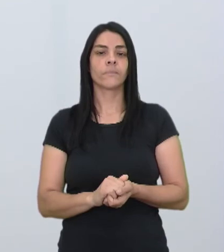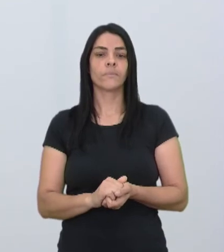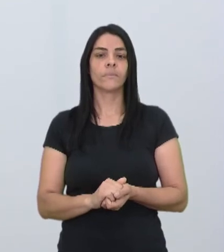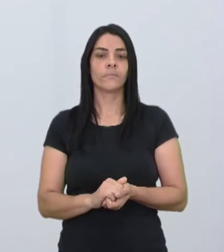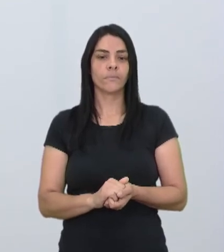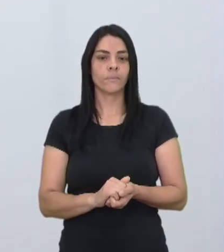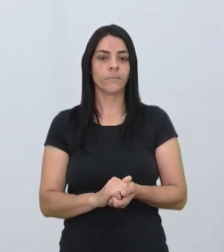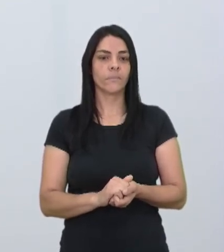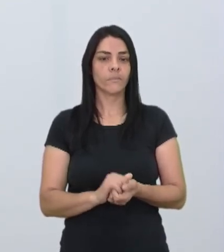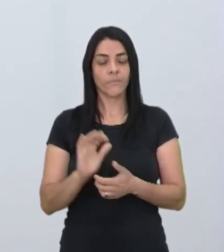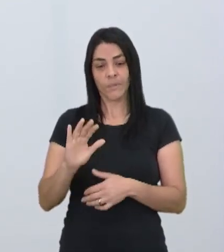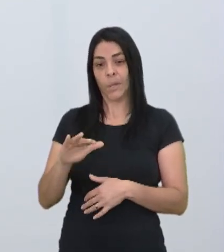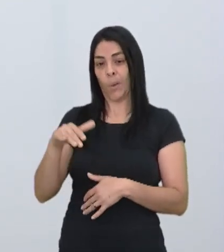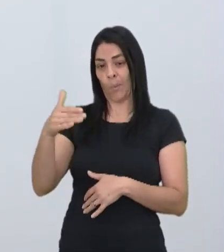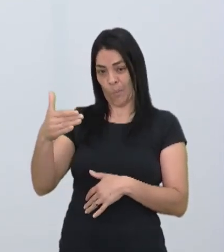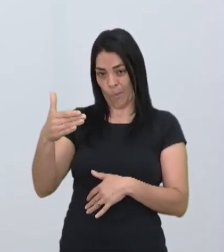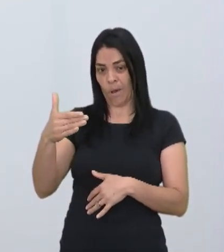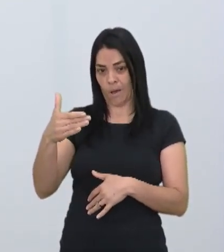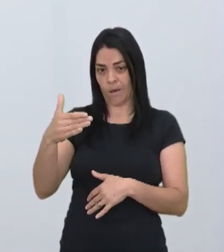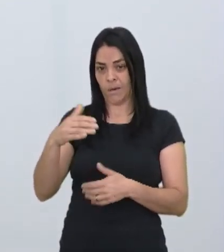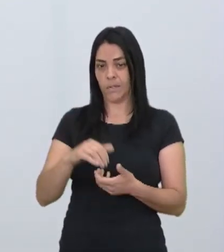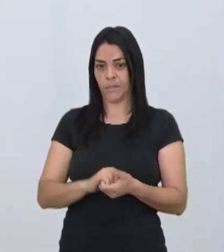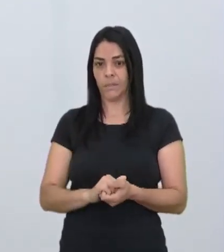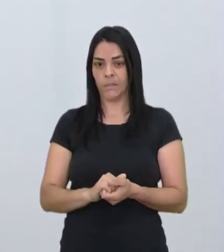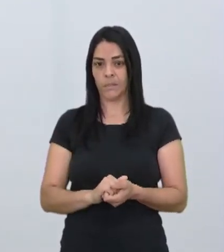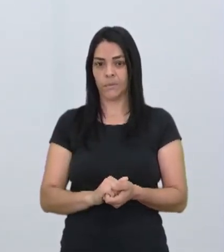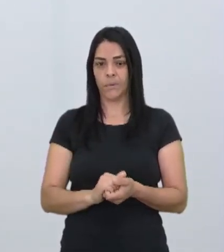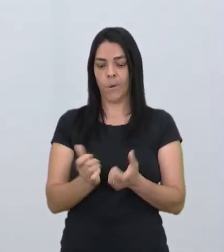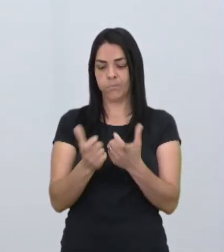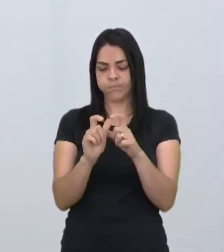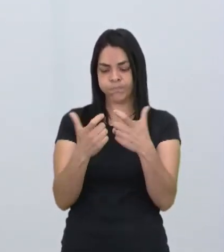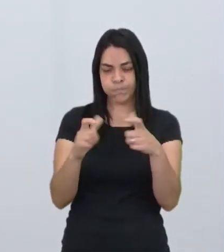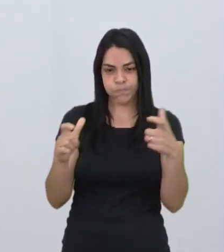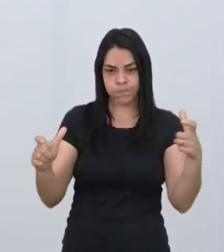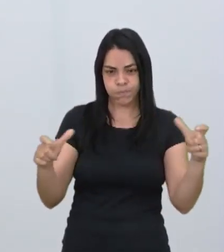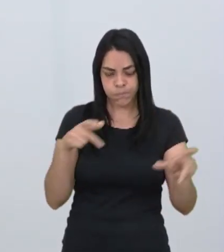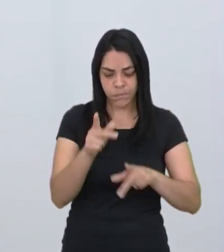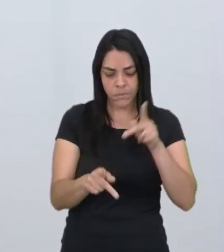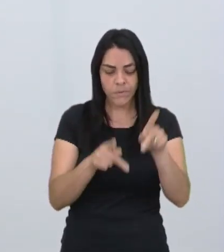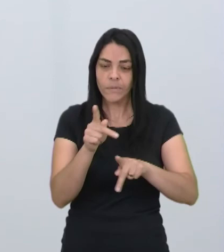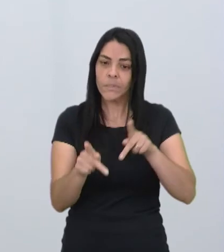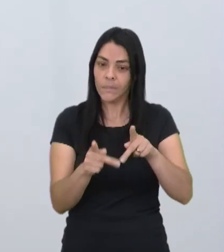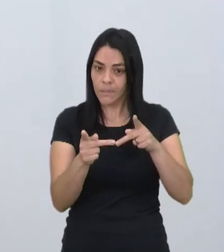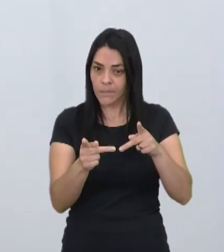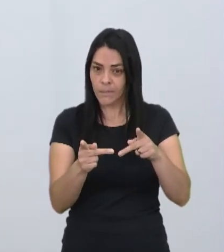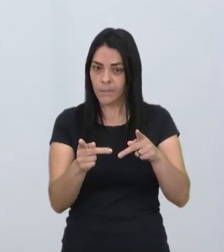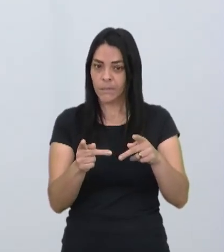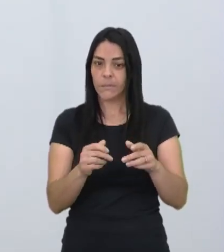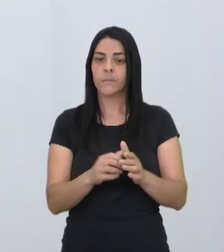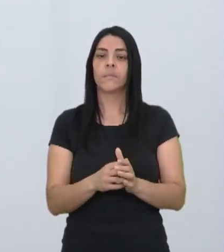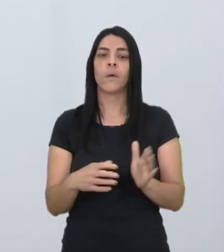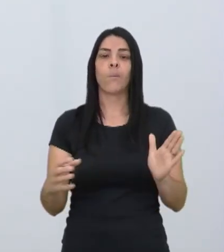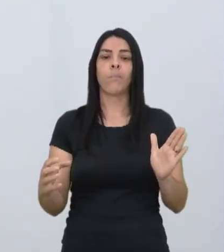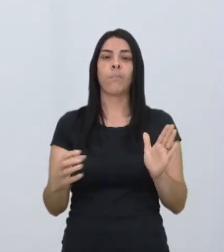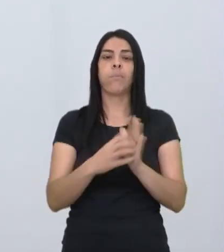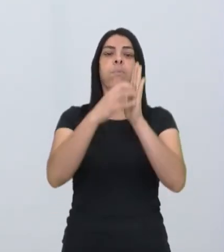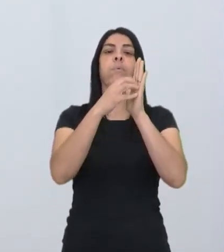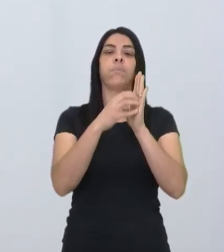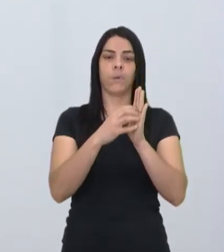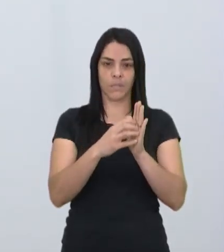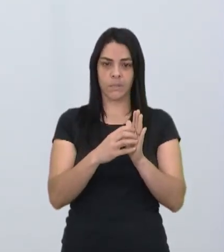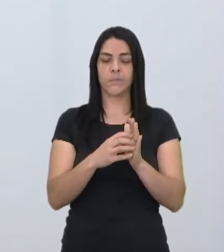E aí, quando atinge essa questão da superpopulação, acaba levando aí a um colapso ecológico e